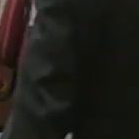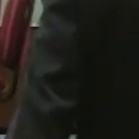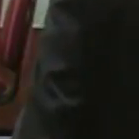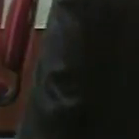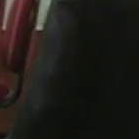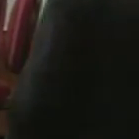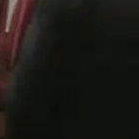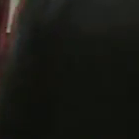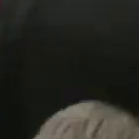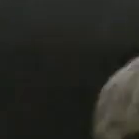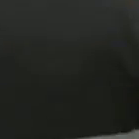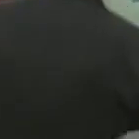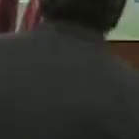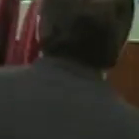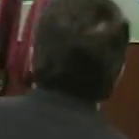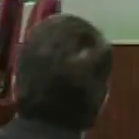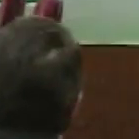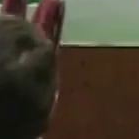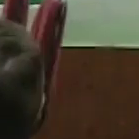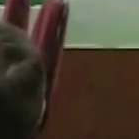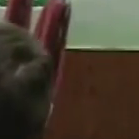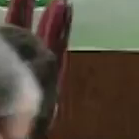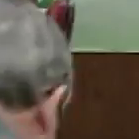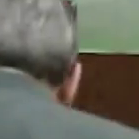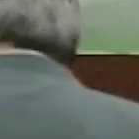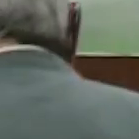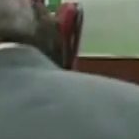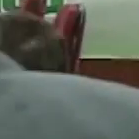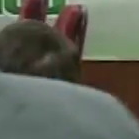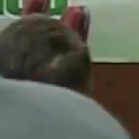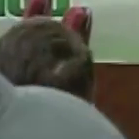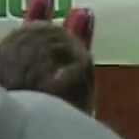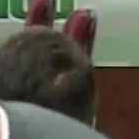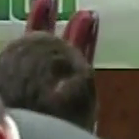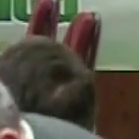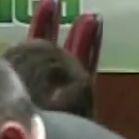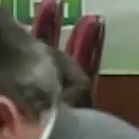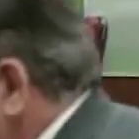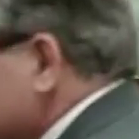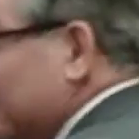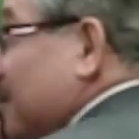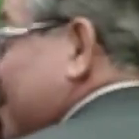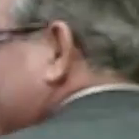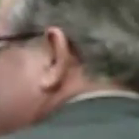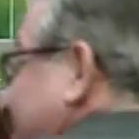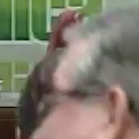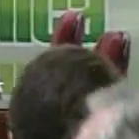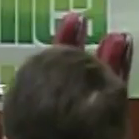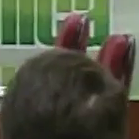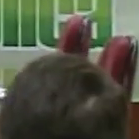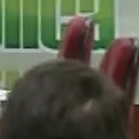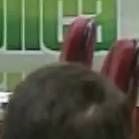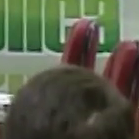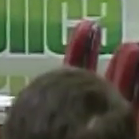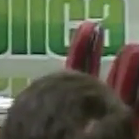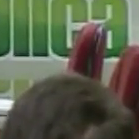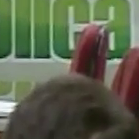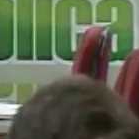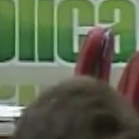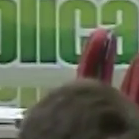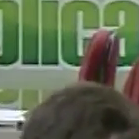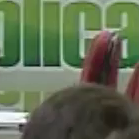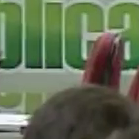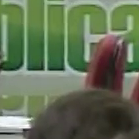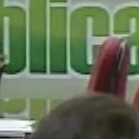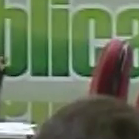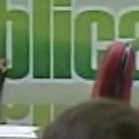O ministro, pelo que eu estou vendo aqui nas imagens, o presidente supremo, o ministro Gilmar Mendes, é que está assumindo a mesa e que vai comandar